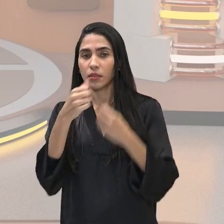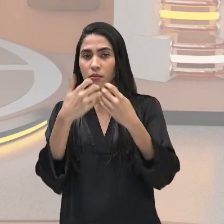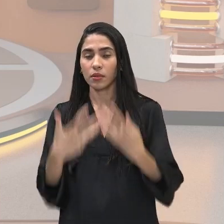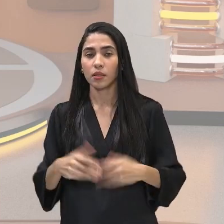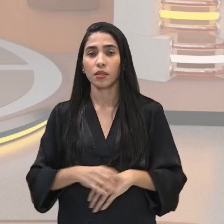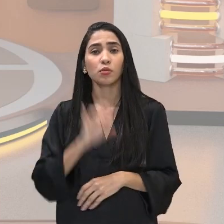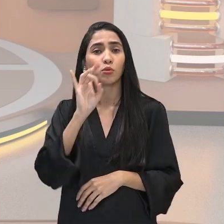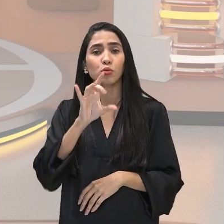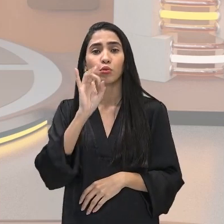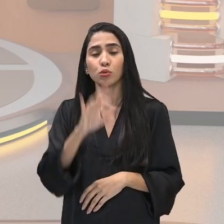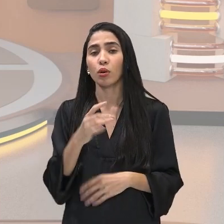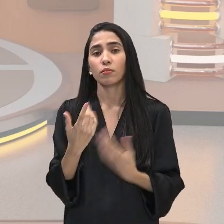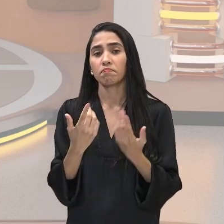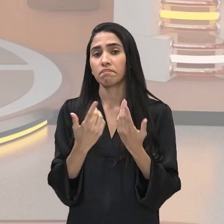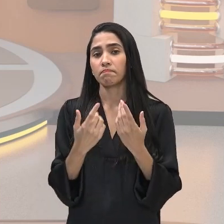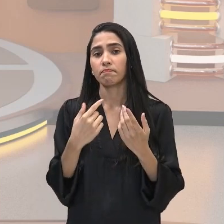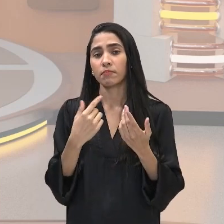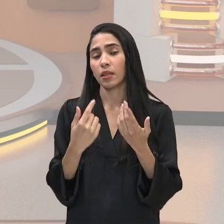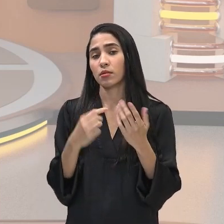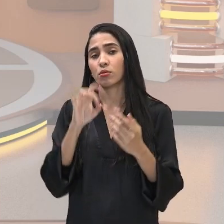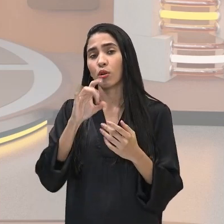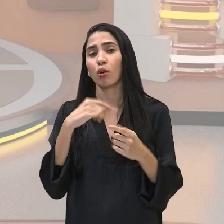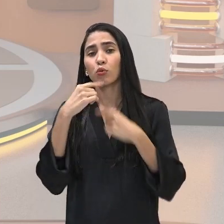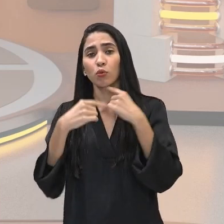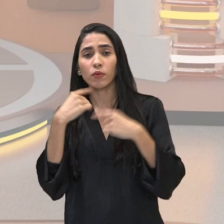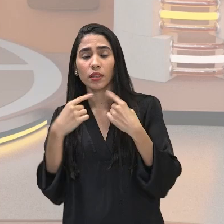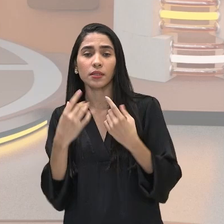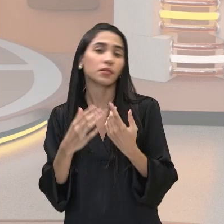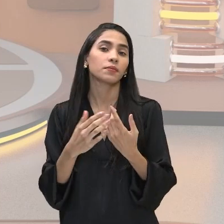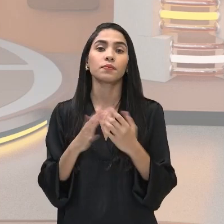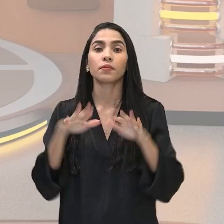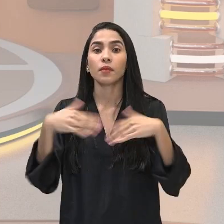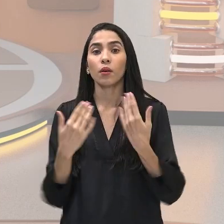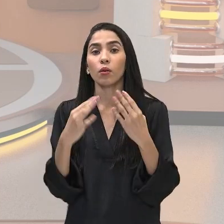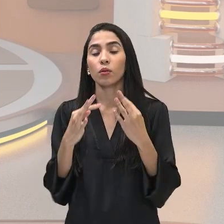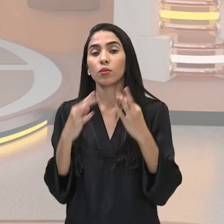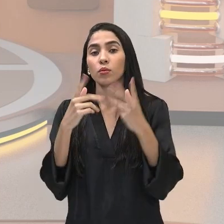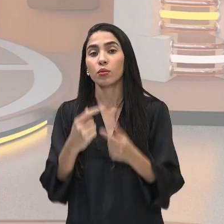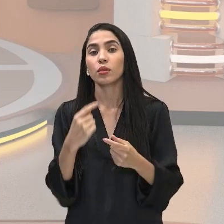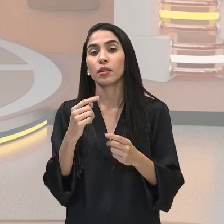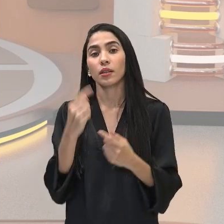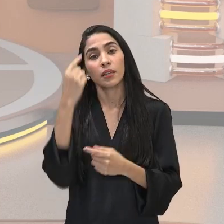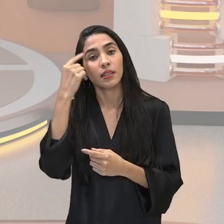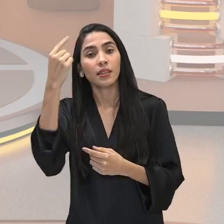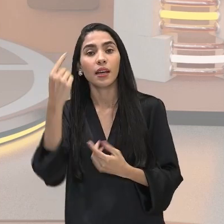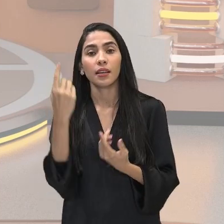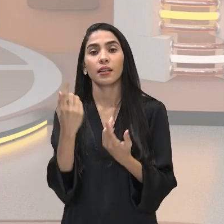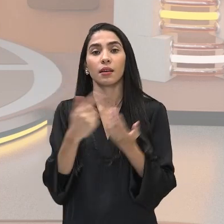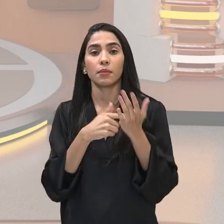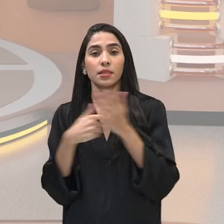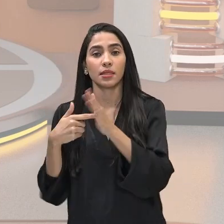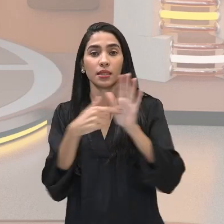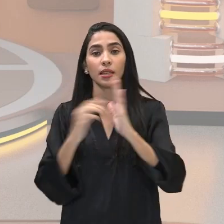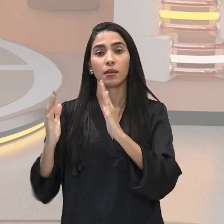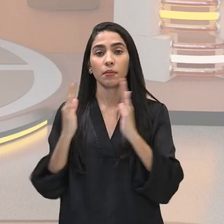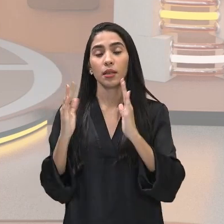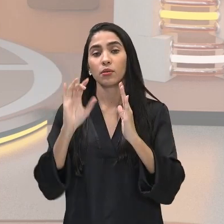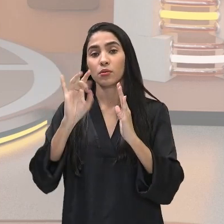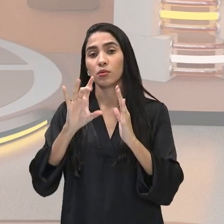só hipóteses isso daí. Então toda aquela ideia de verdade que foi colocada nesse período aí são